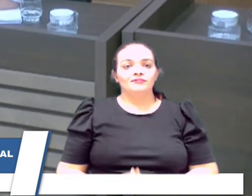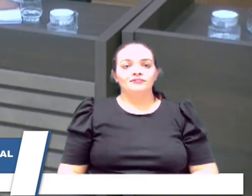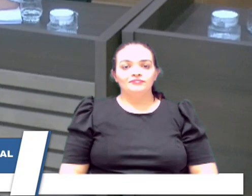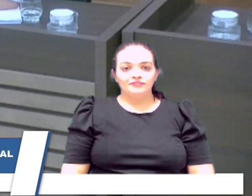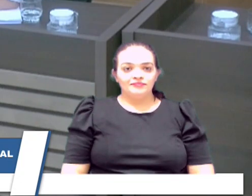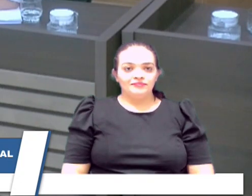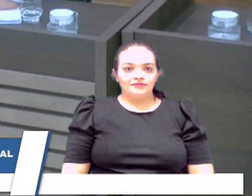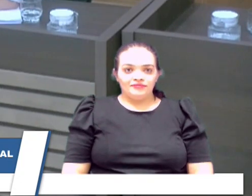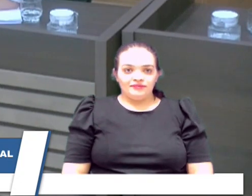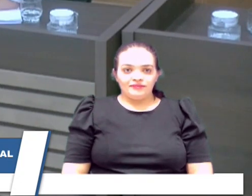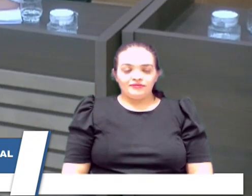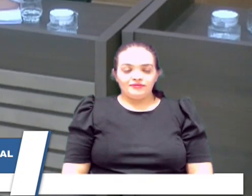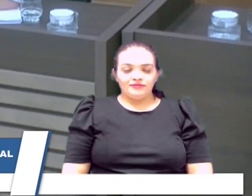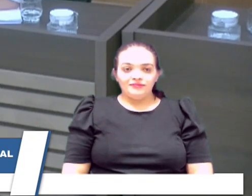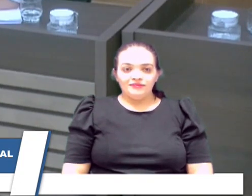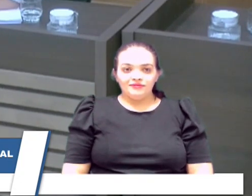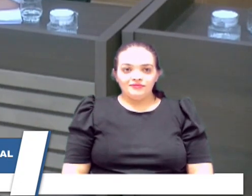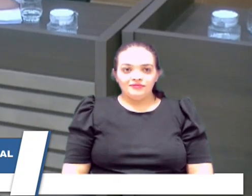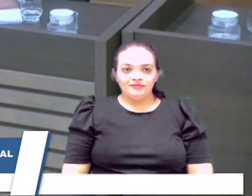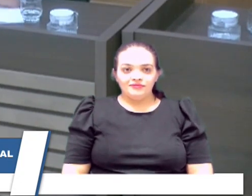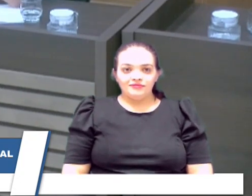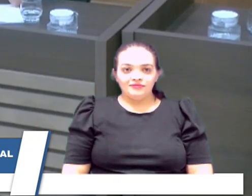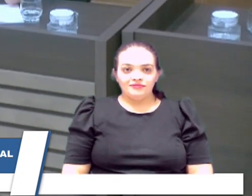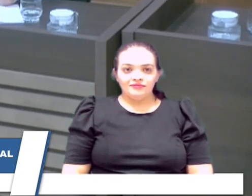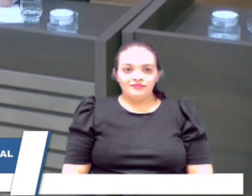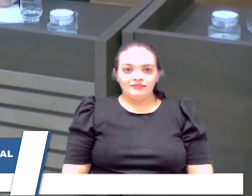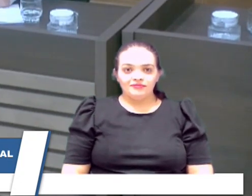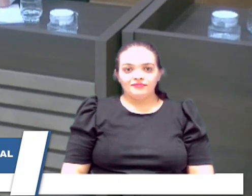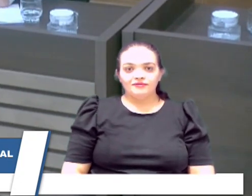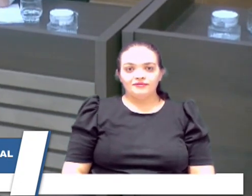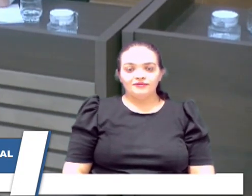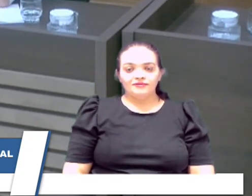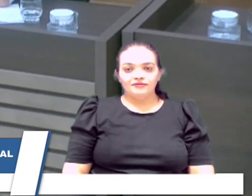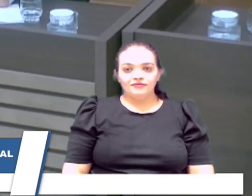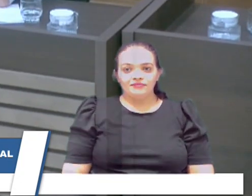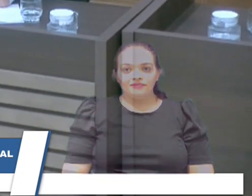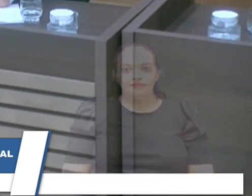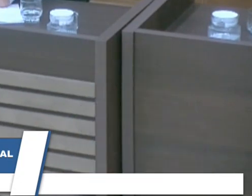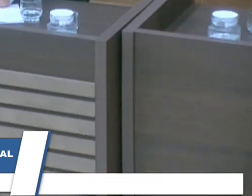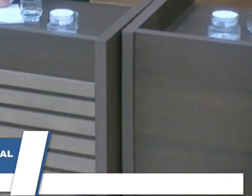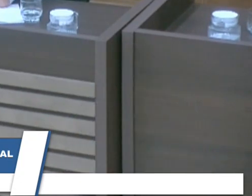Não, fica à vontade, vai lá. Liga para ela lá.